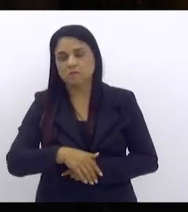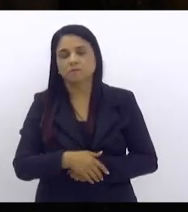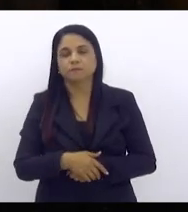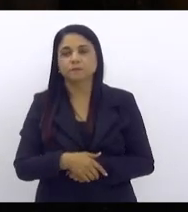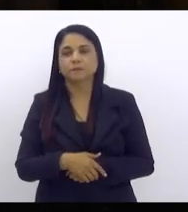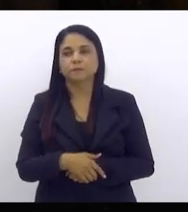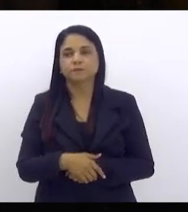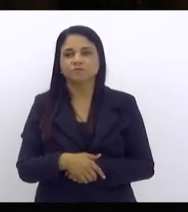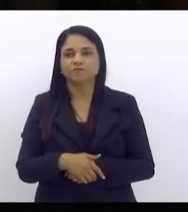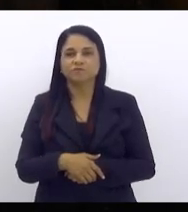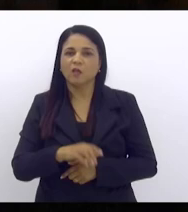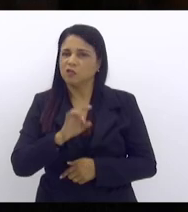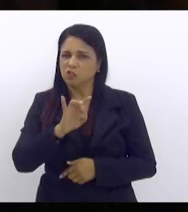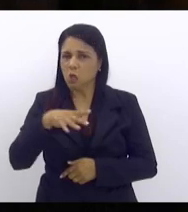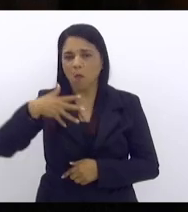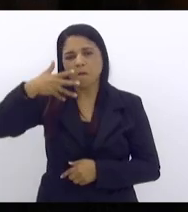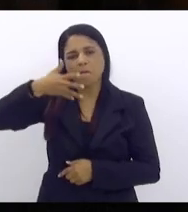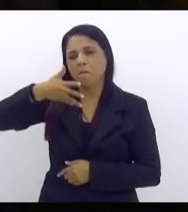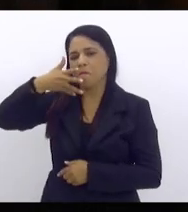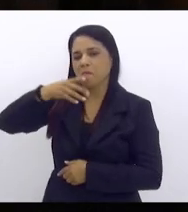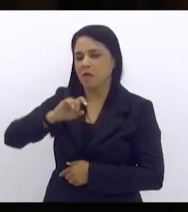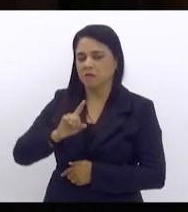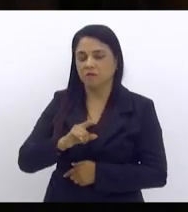e Vossa Excelência conhece bem.